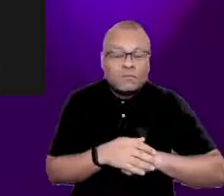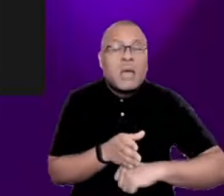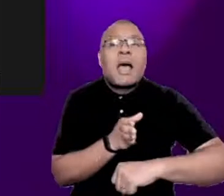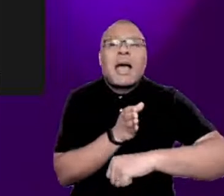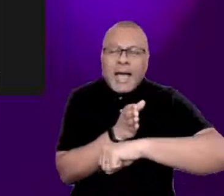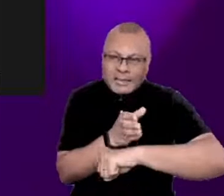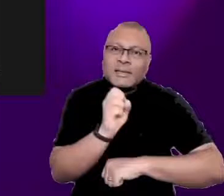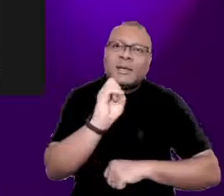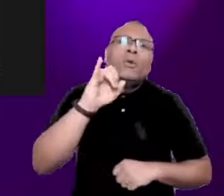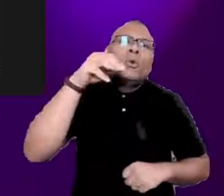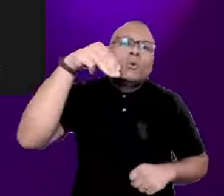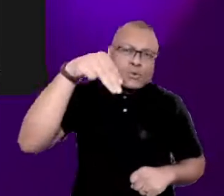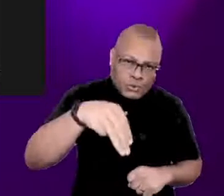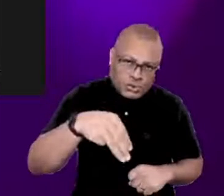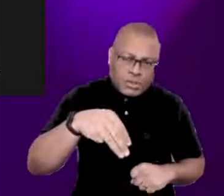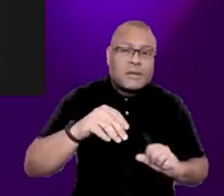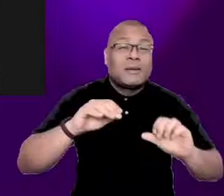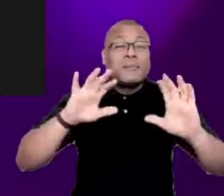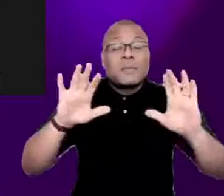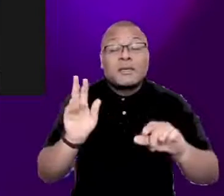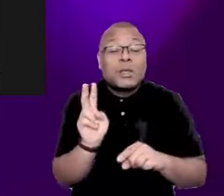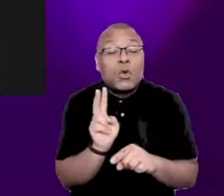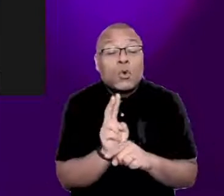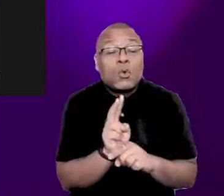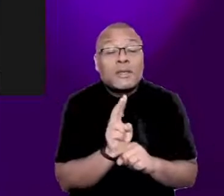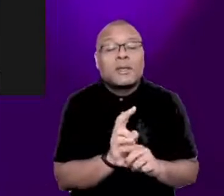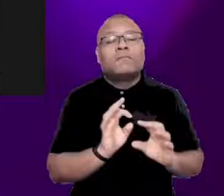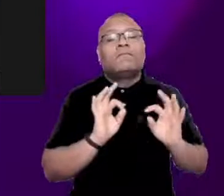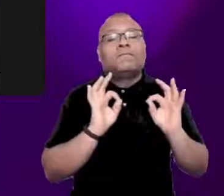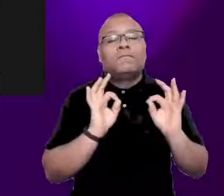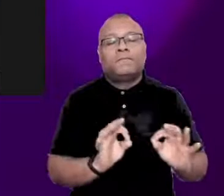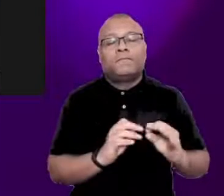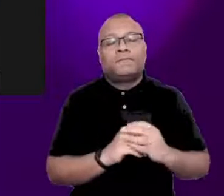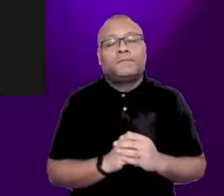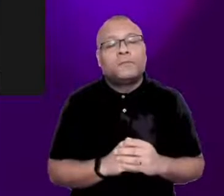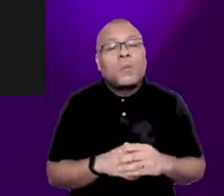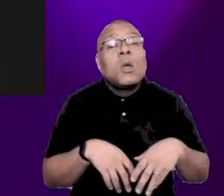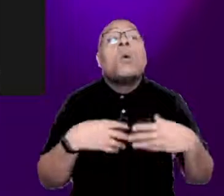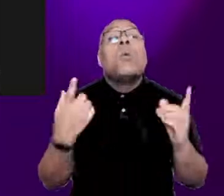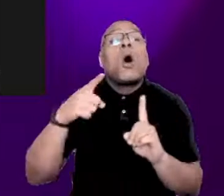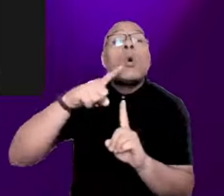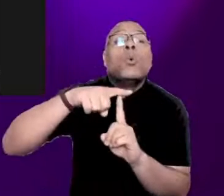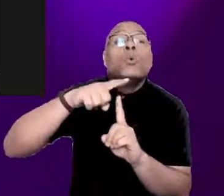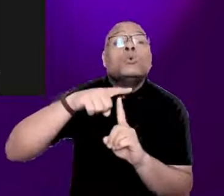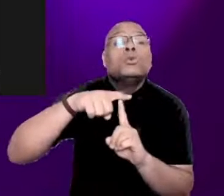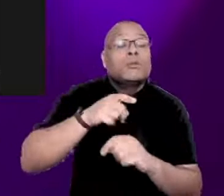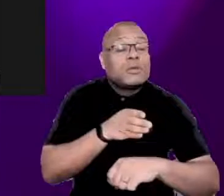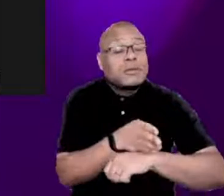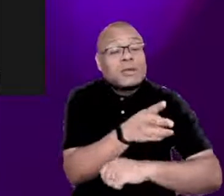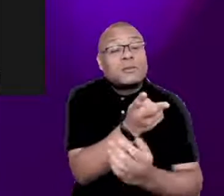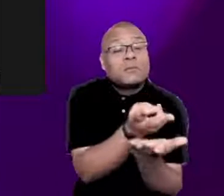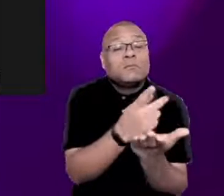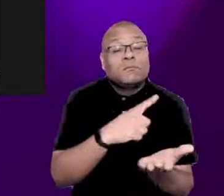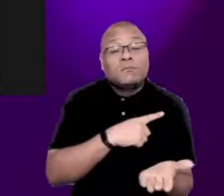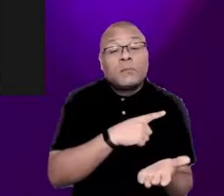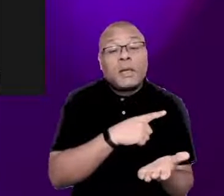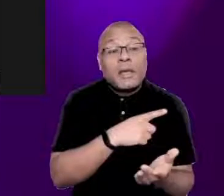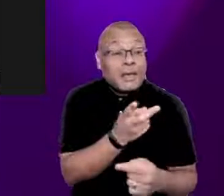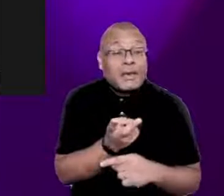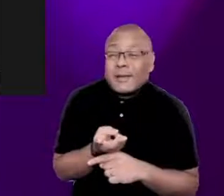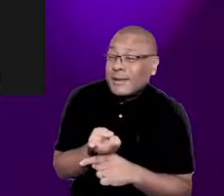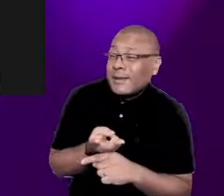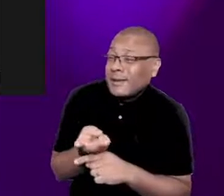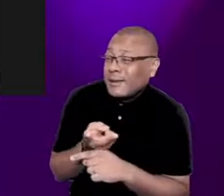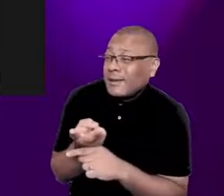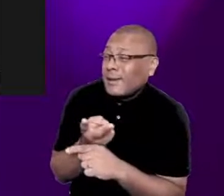acesso, sim, mas acesso a cuidado efetivo. Então, que tipo de acesso esse paciente tem quando ele busca o